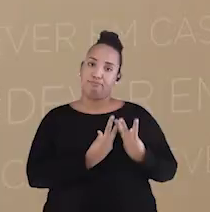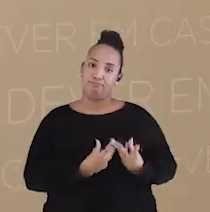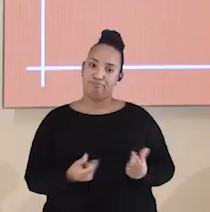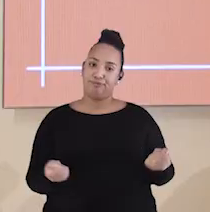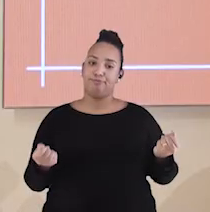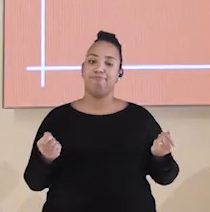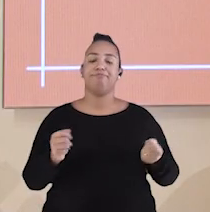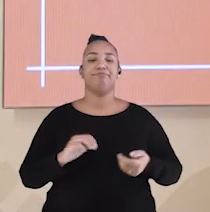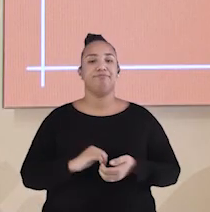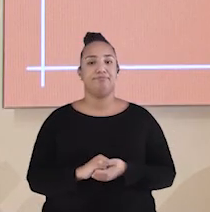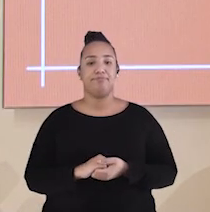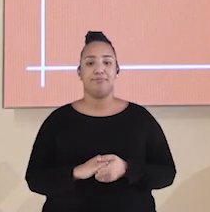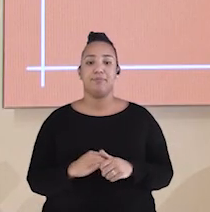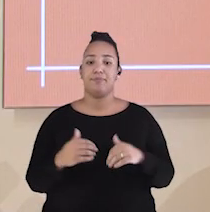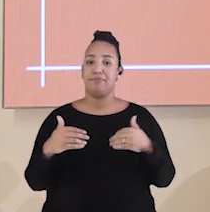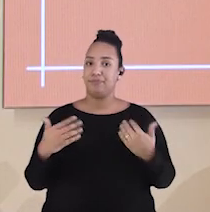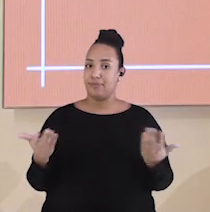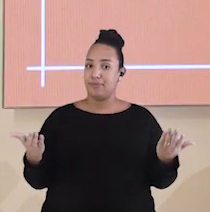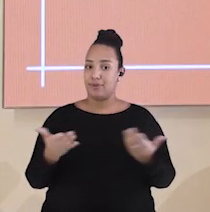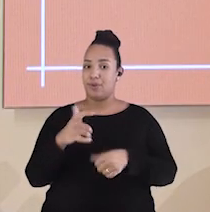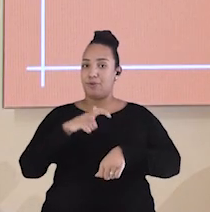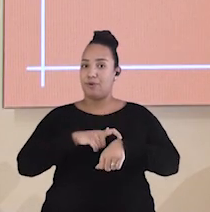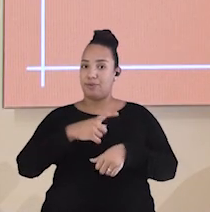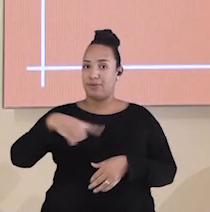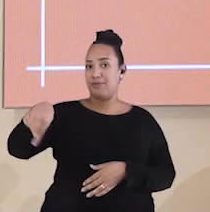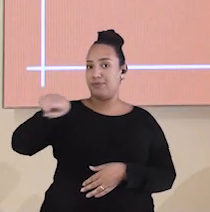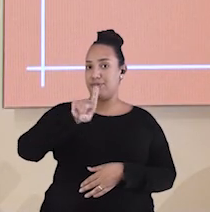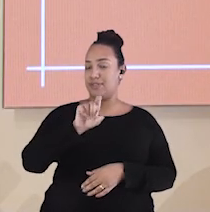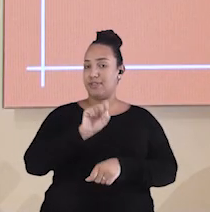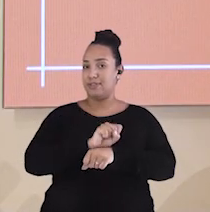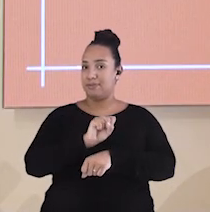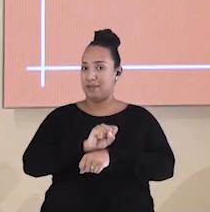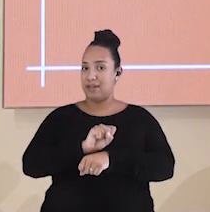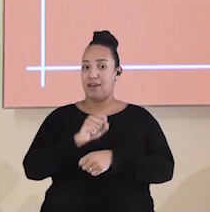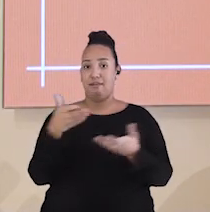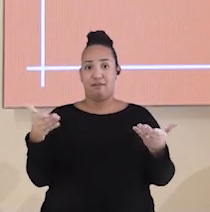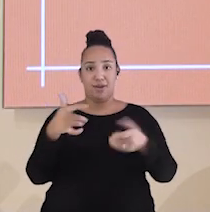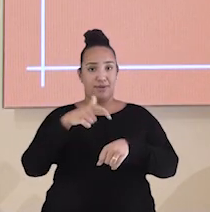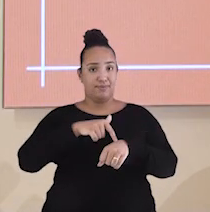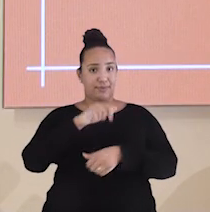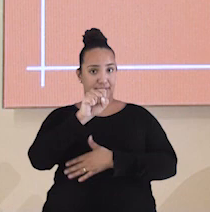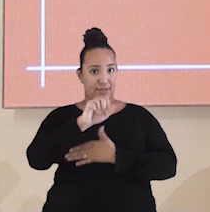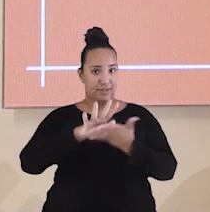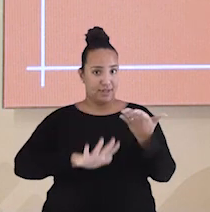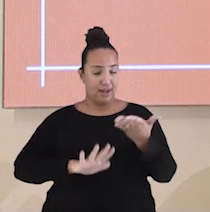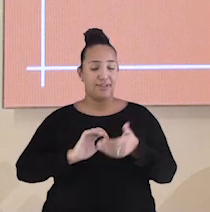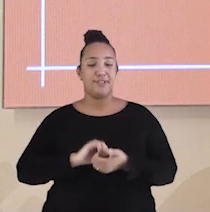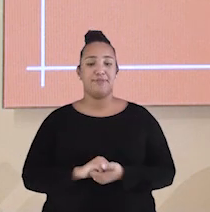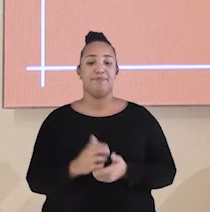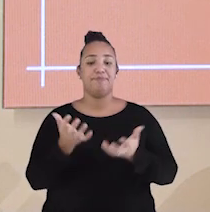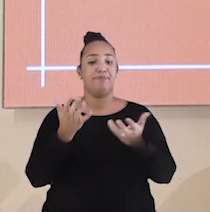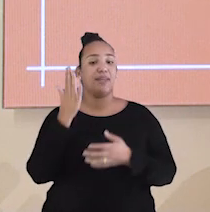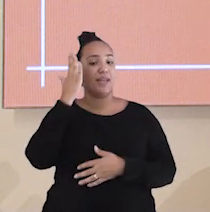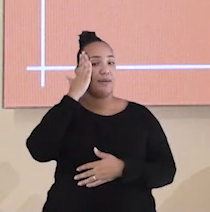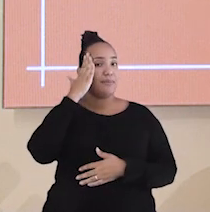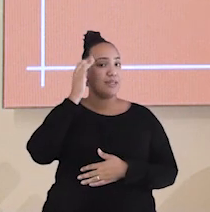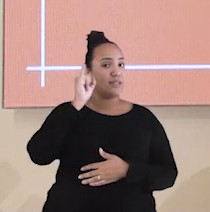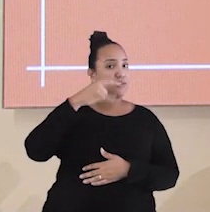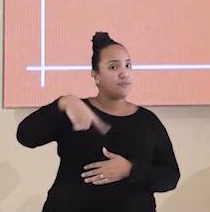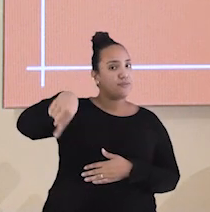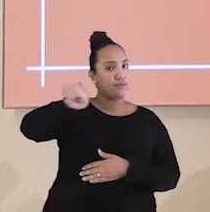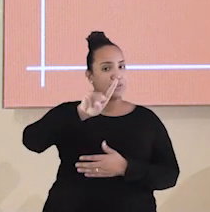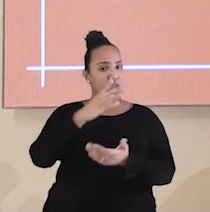destruída. Chegou então a hora mais esperada por vocês, a hora da nossa atividade. Eu quero saber quem